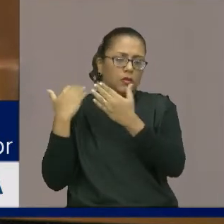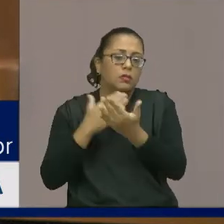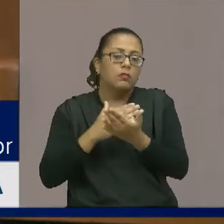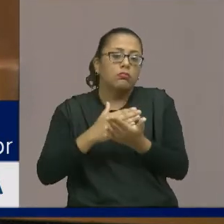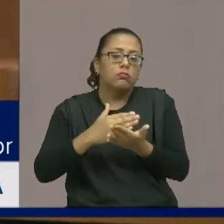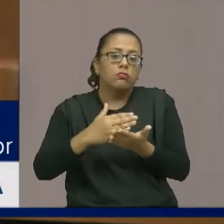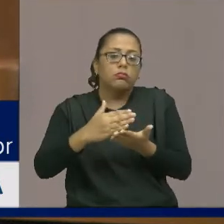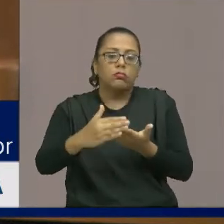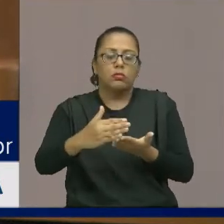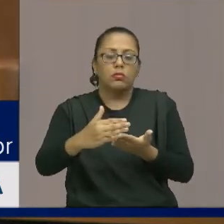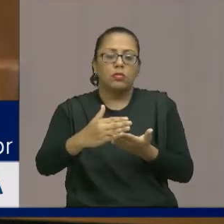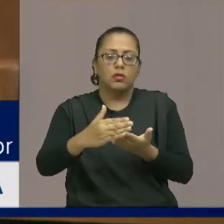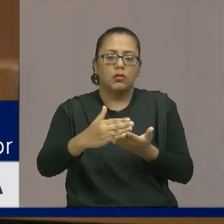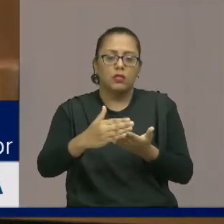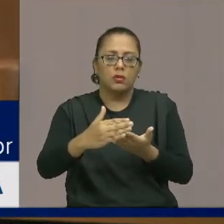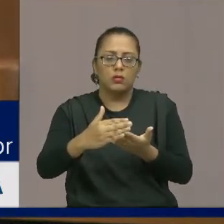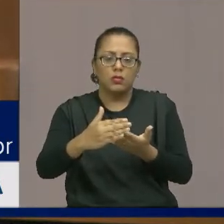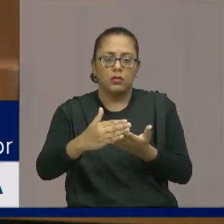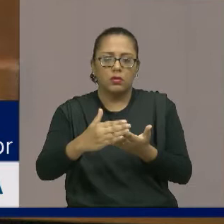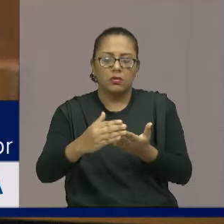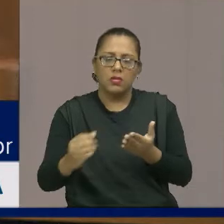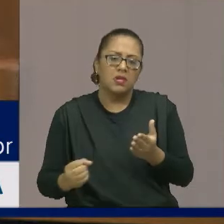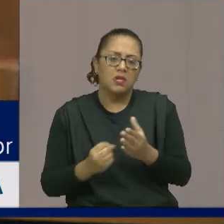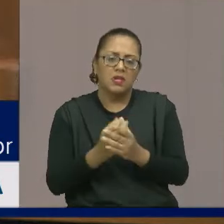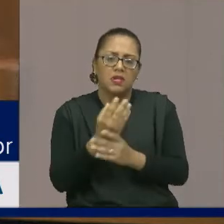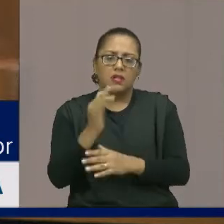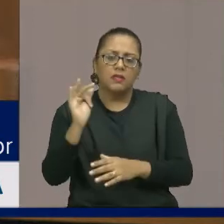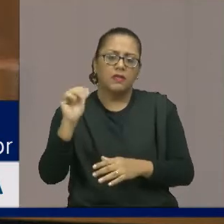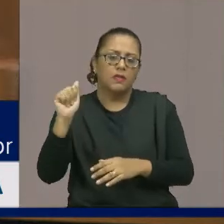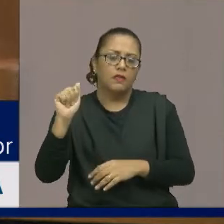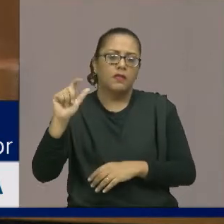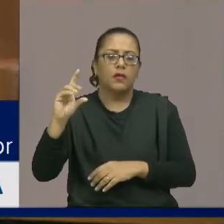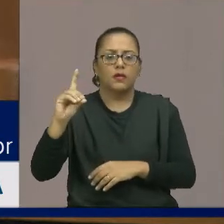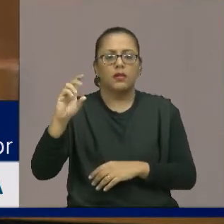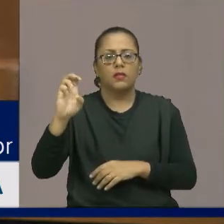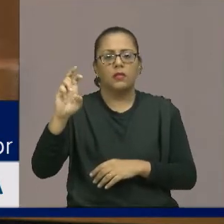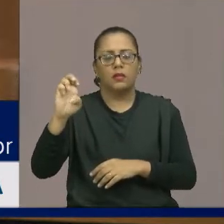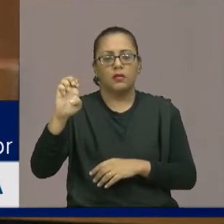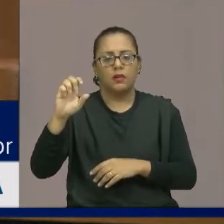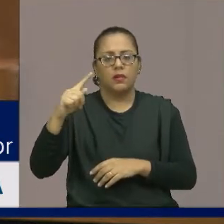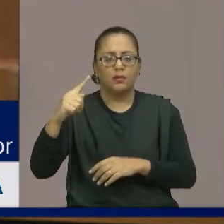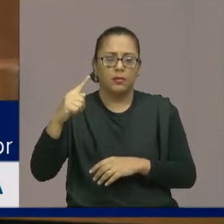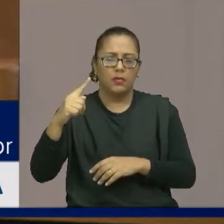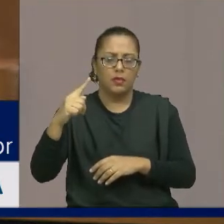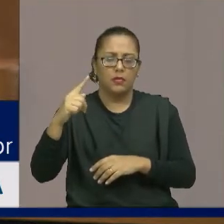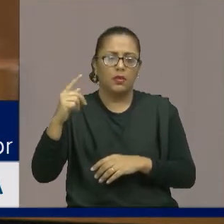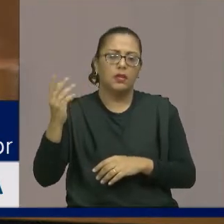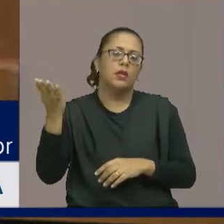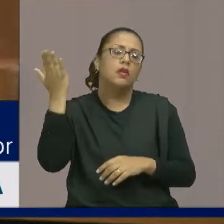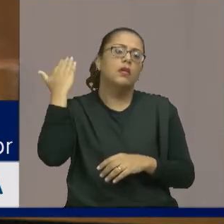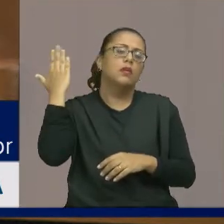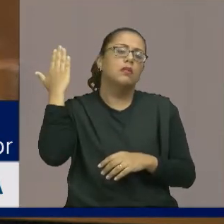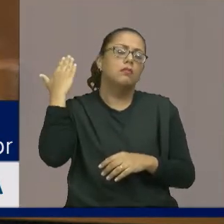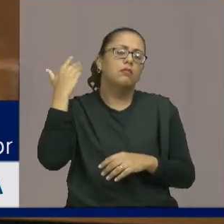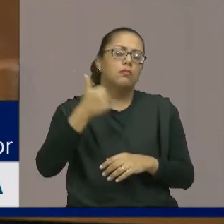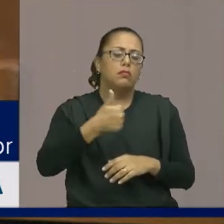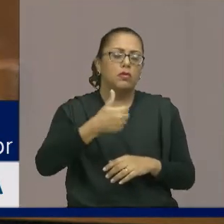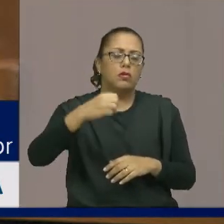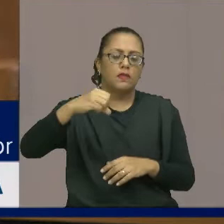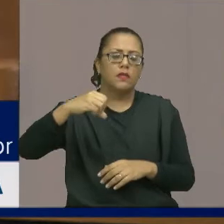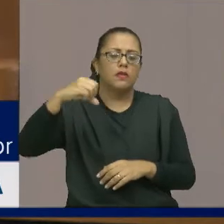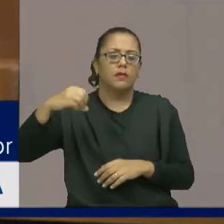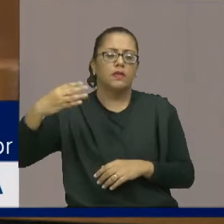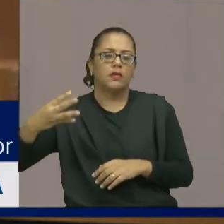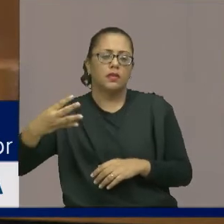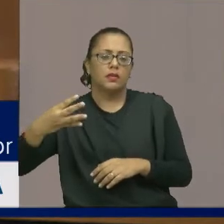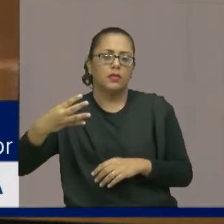políticas públicas, do próprio criação do FADEMP e tudo mais, lá atrás, em 94,